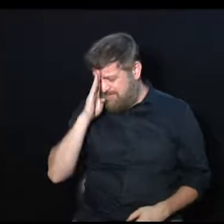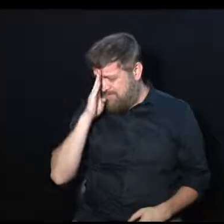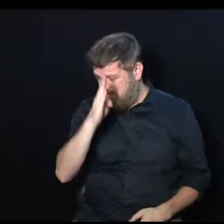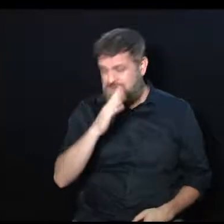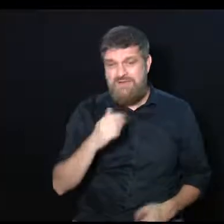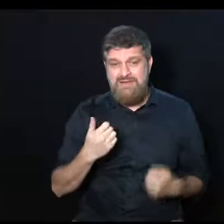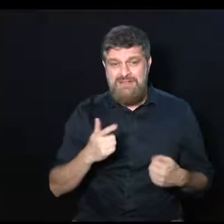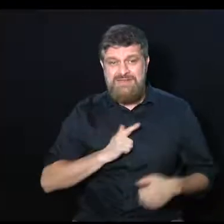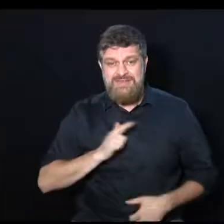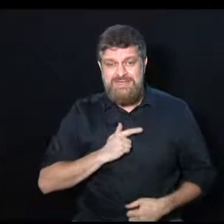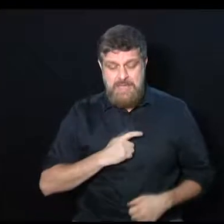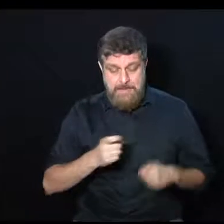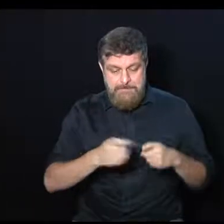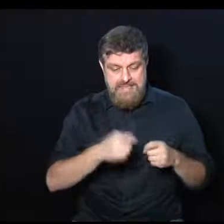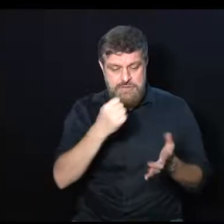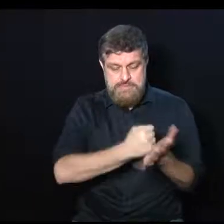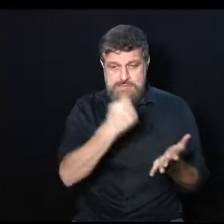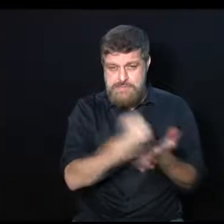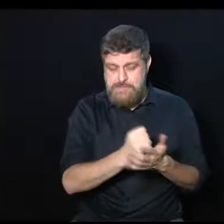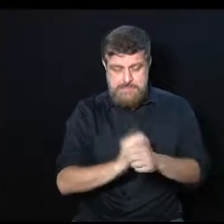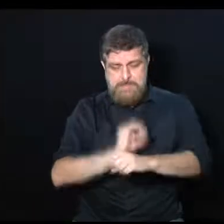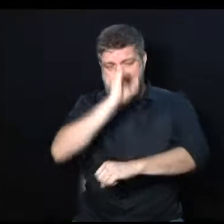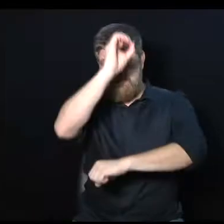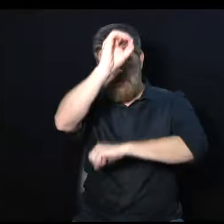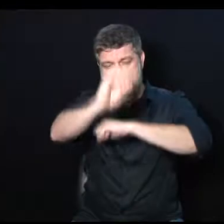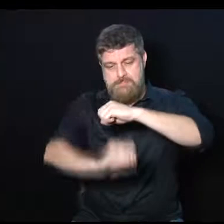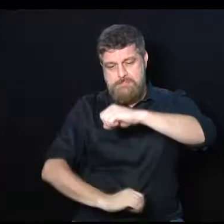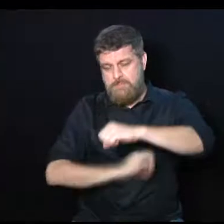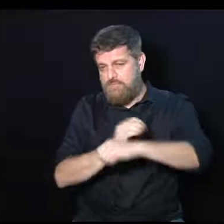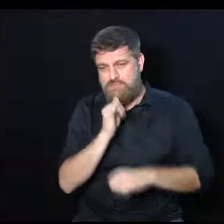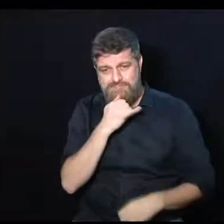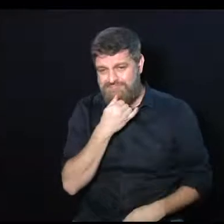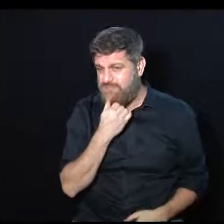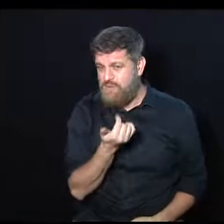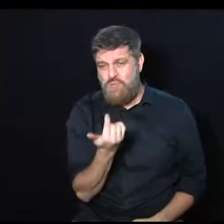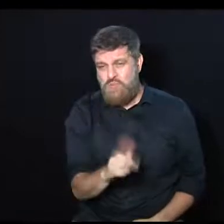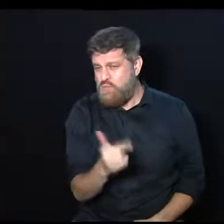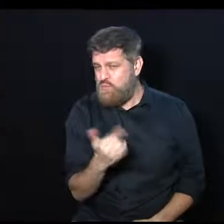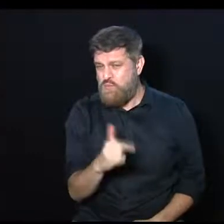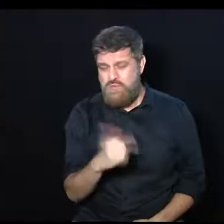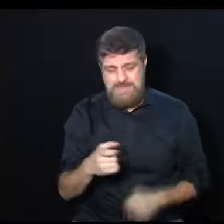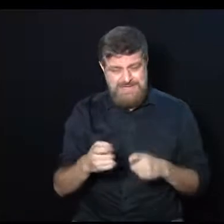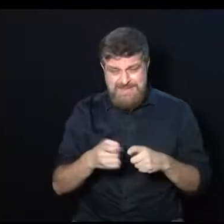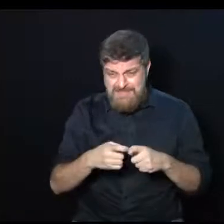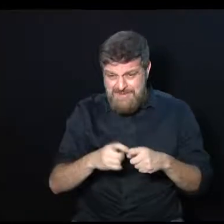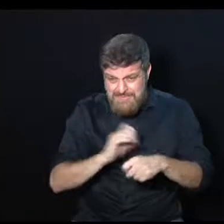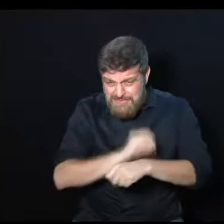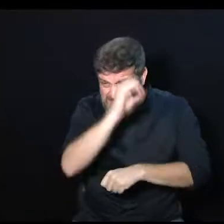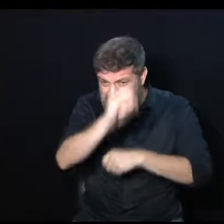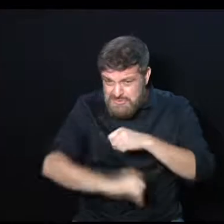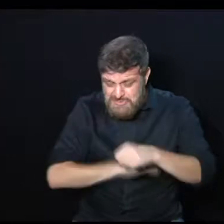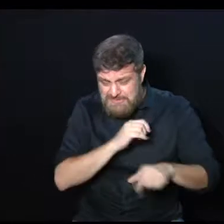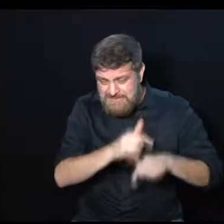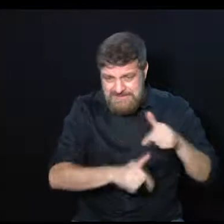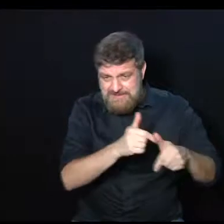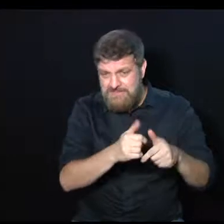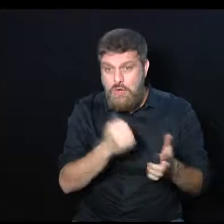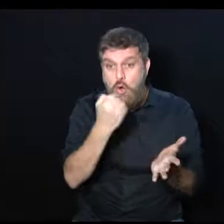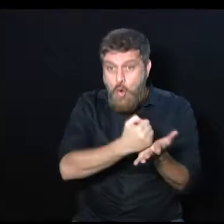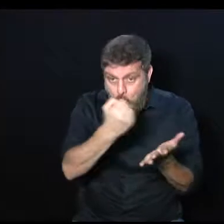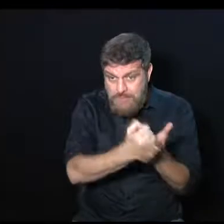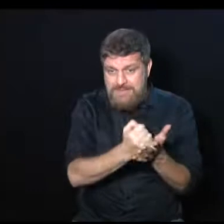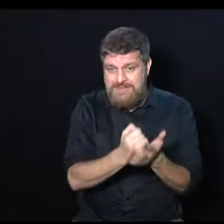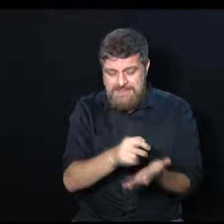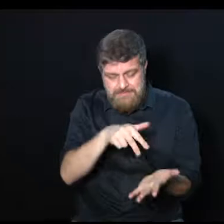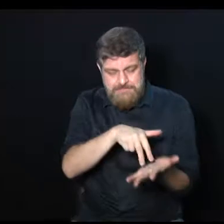24 horas para o serviço, e, infelizmente, a gente não tem esse recurso hoje. Isso, quer dizer, o que eu quero dizer, contratados diretamente para